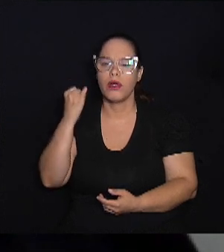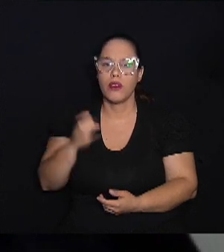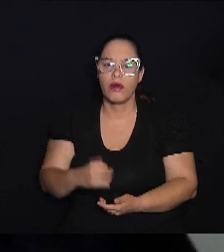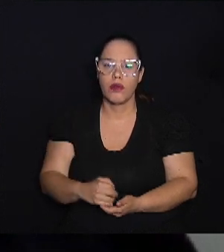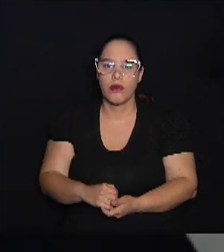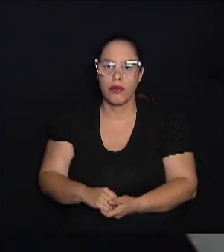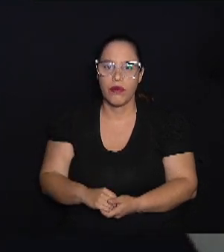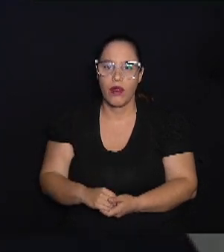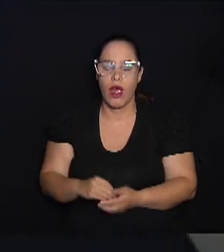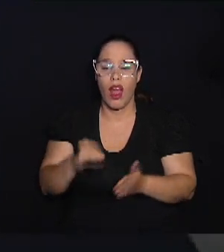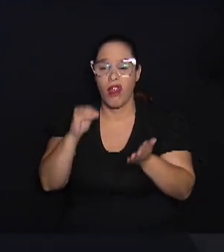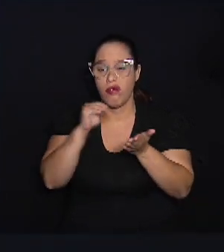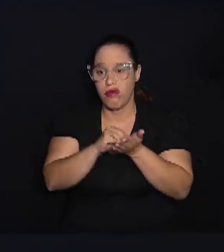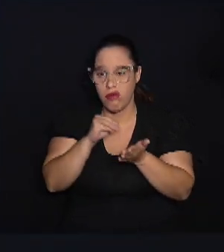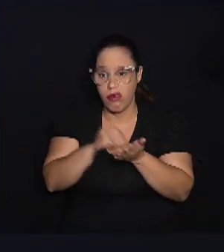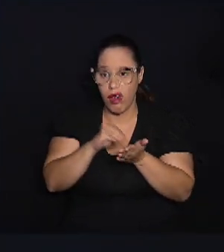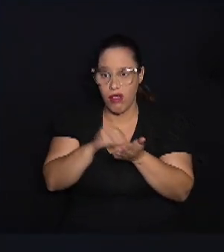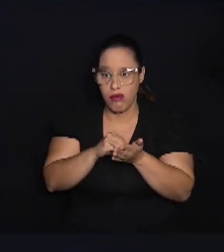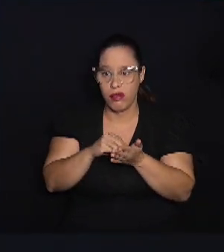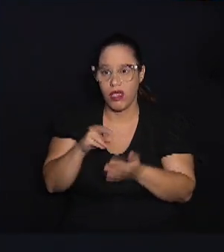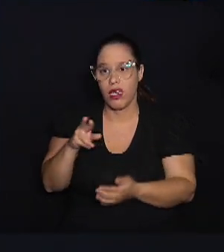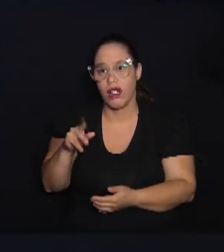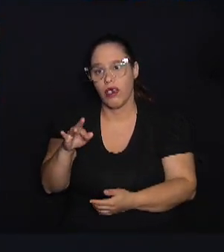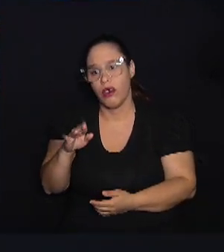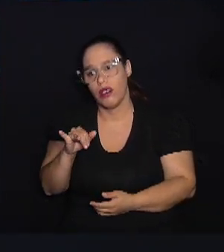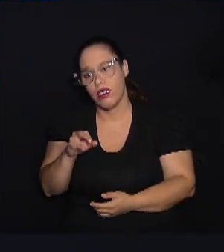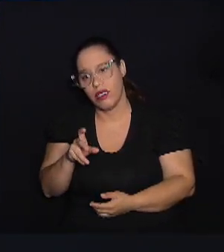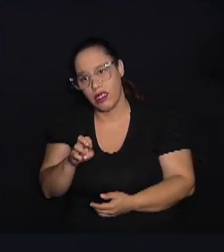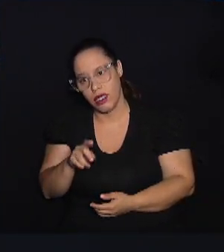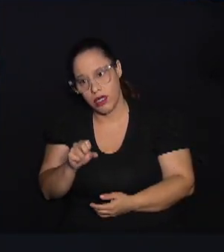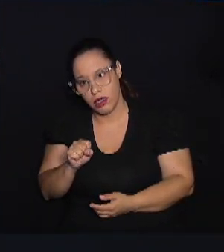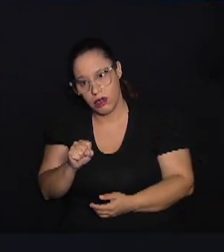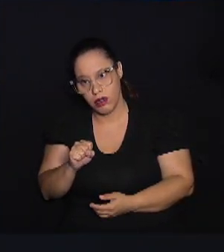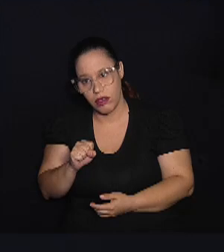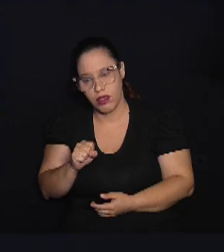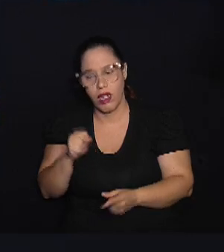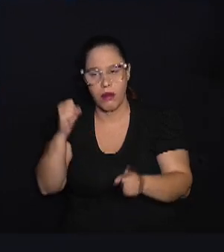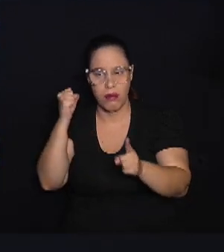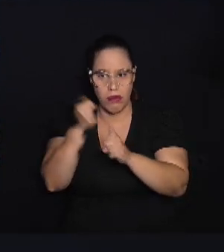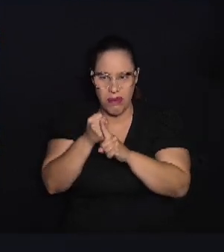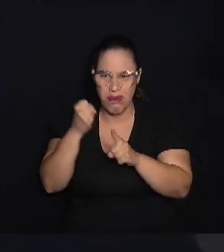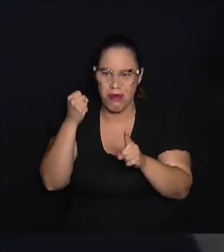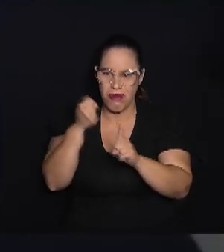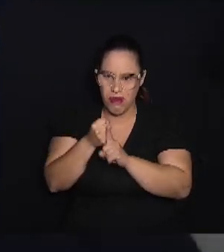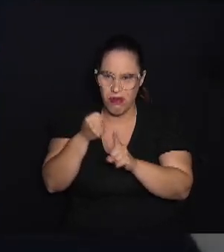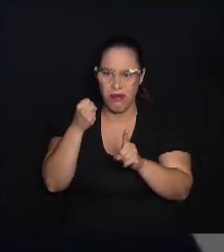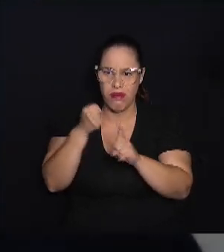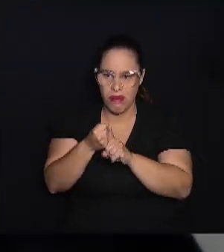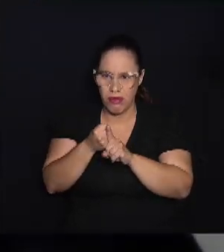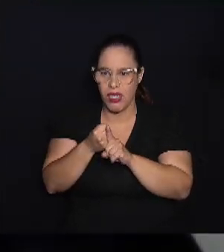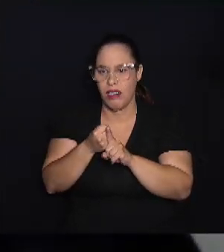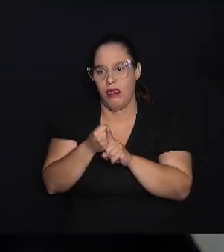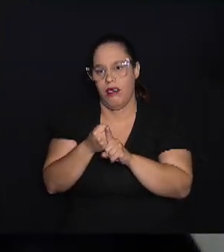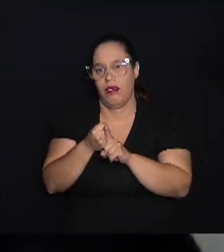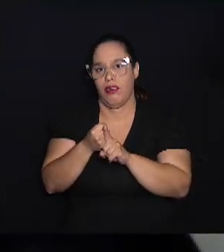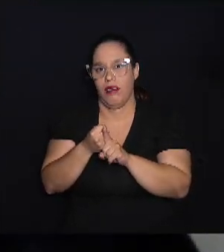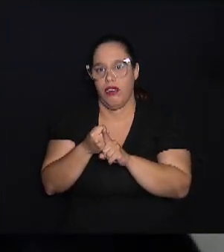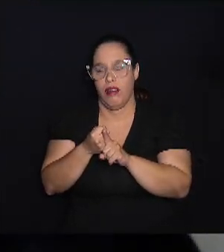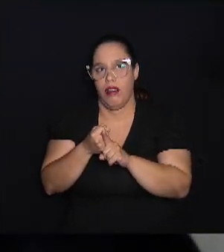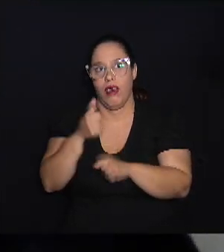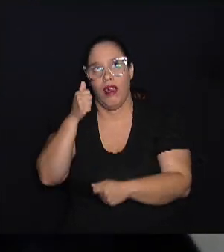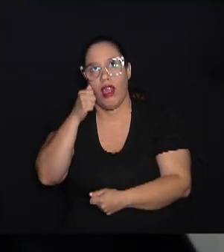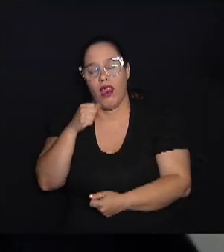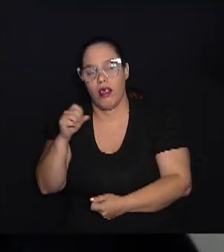a falta desses nutrientes muitas vezes impacta na qualidade do espermatozoide que está sendo produzido. Nas mulheres,